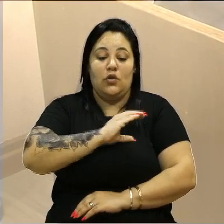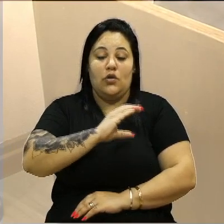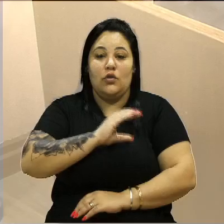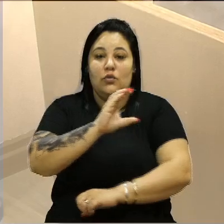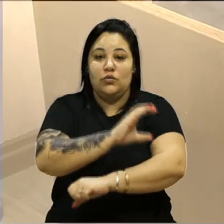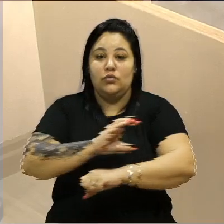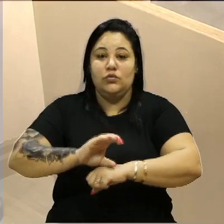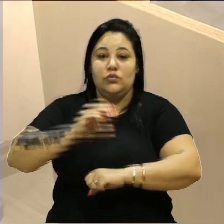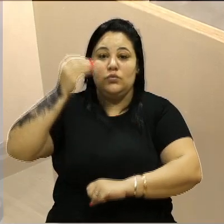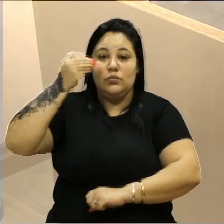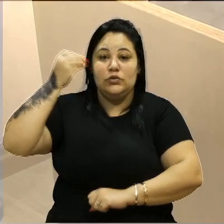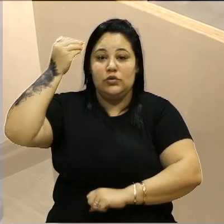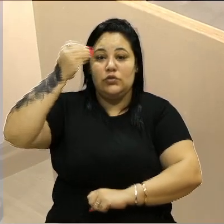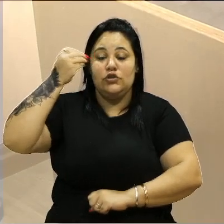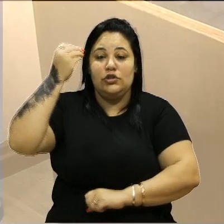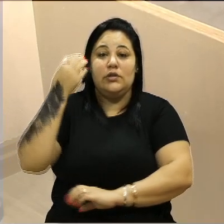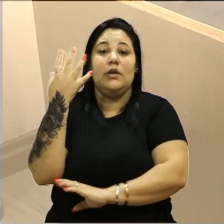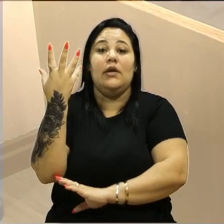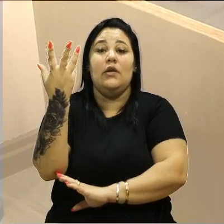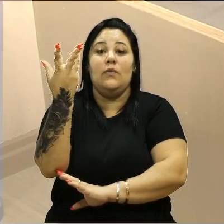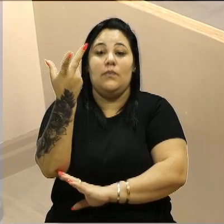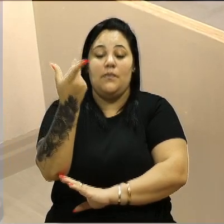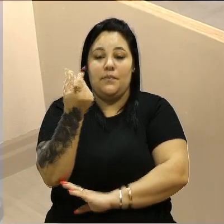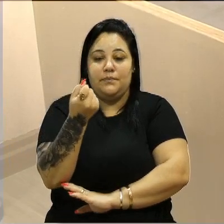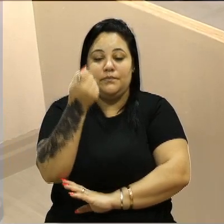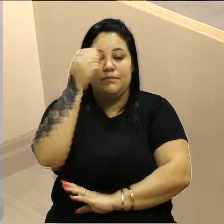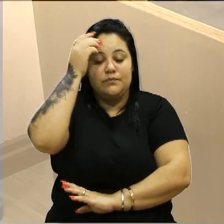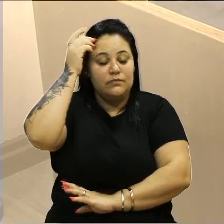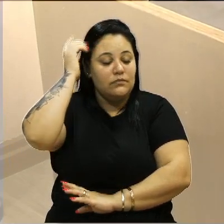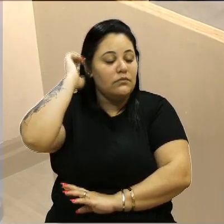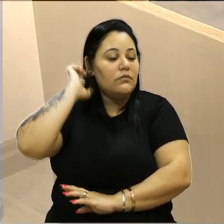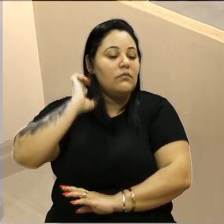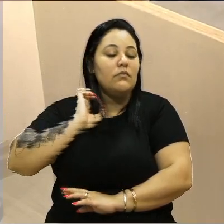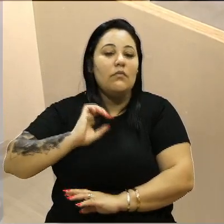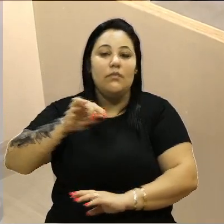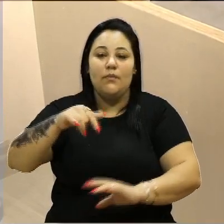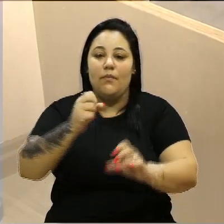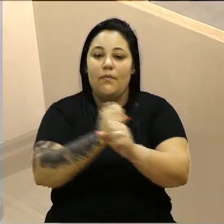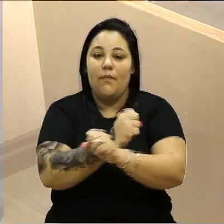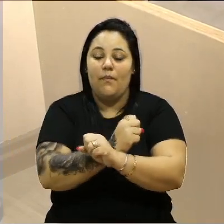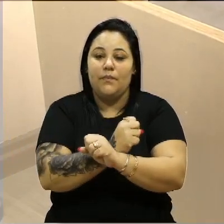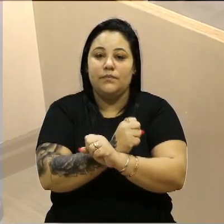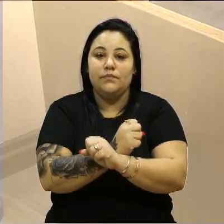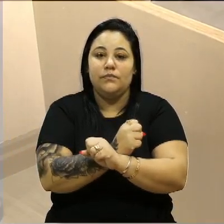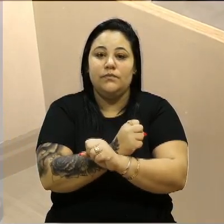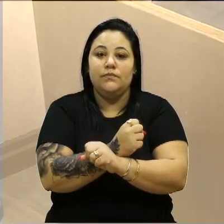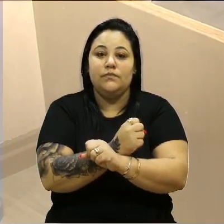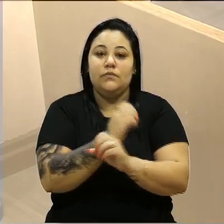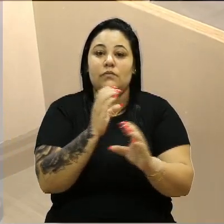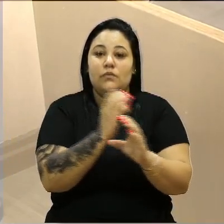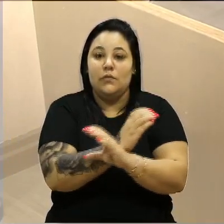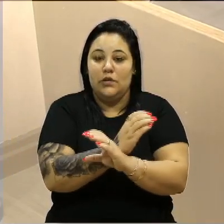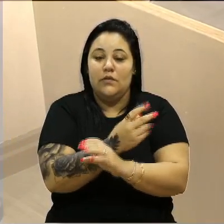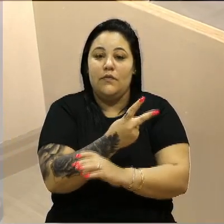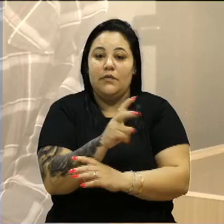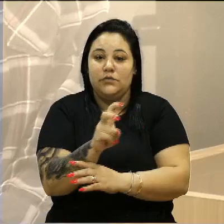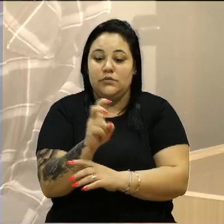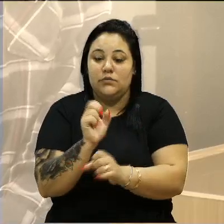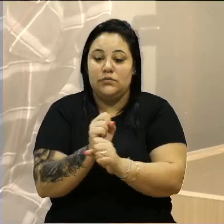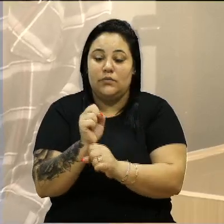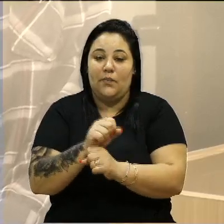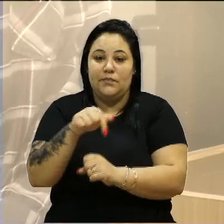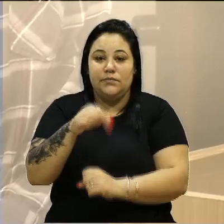Psicologia da FSG, Centro Universitário, que esse ano completa 25 anos de existência aqui na nossa